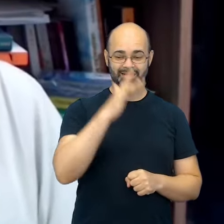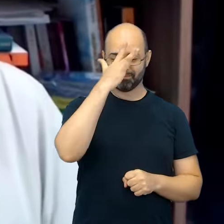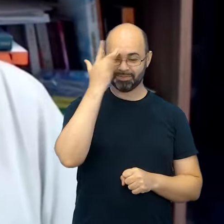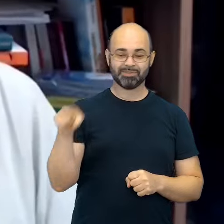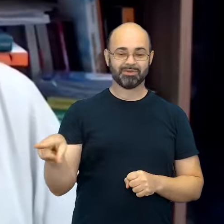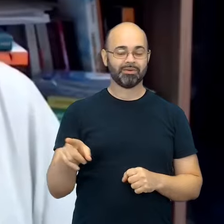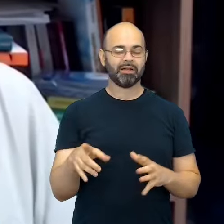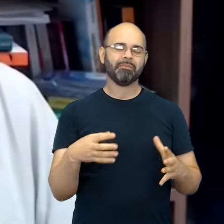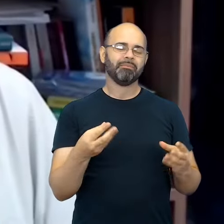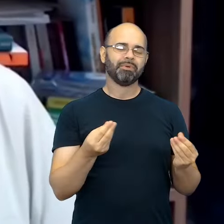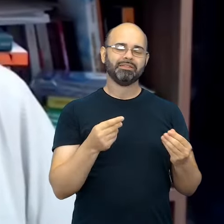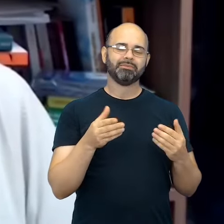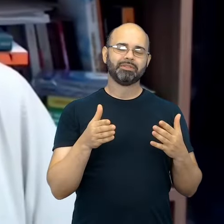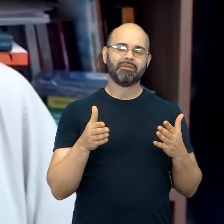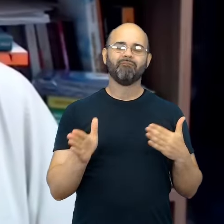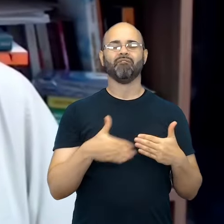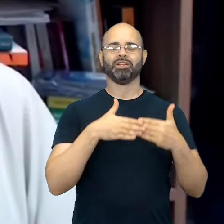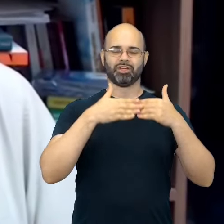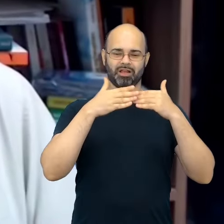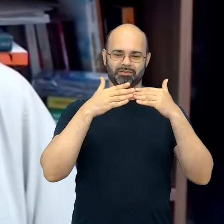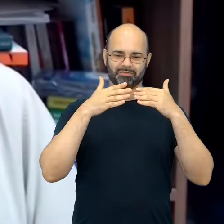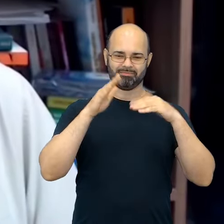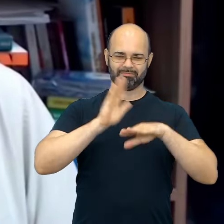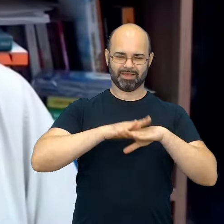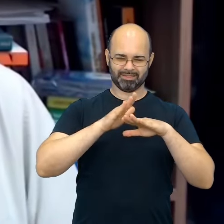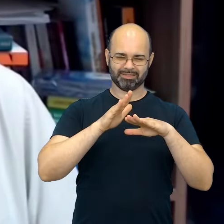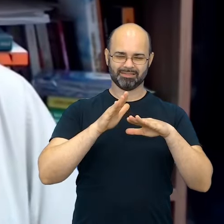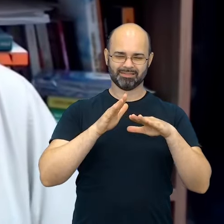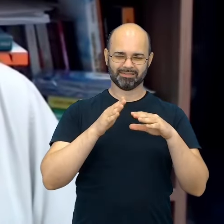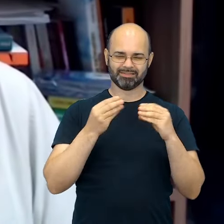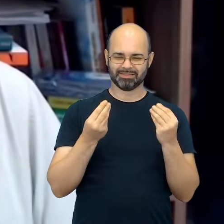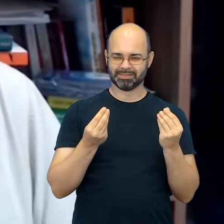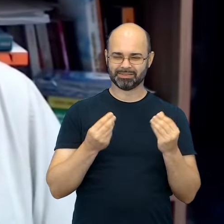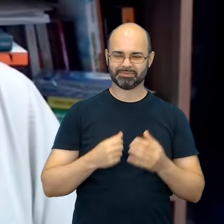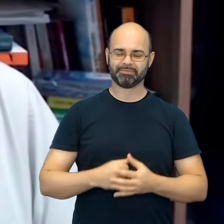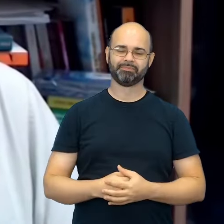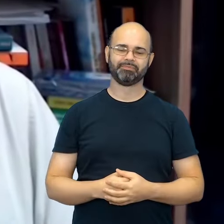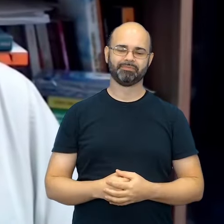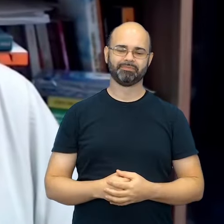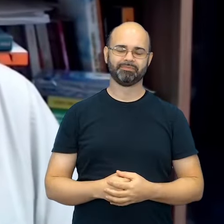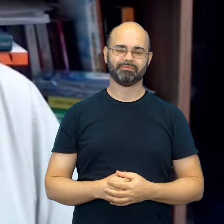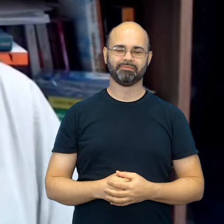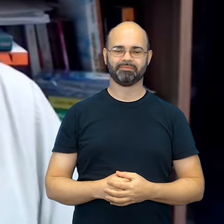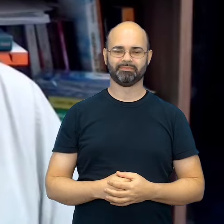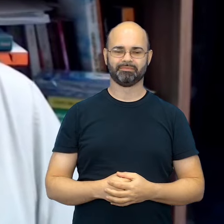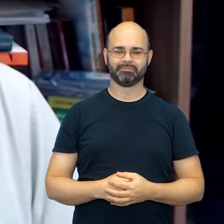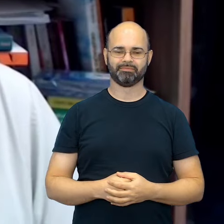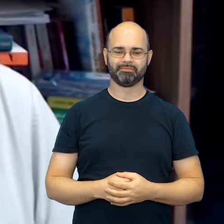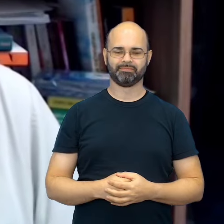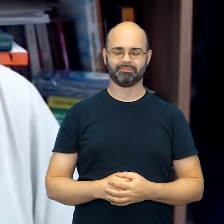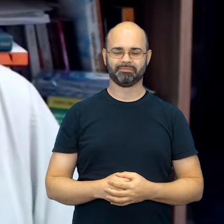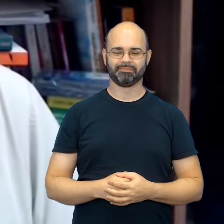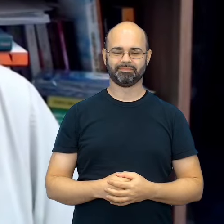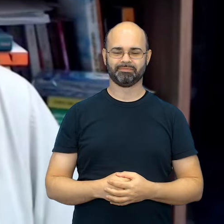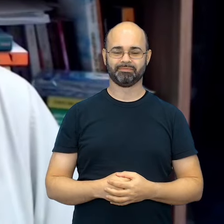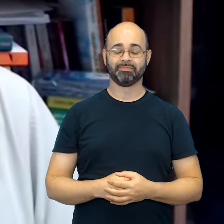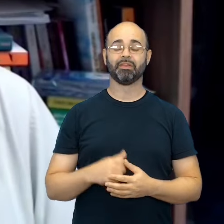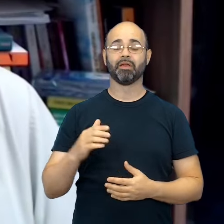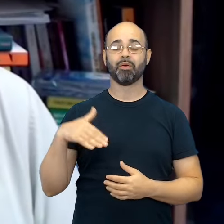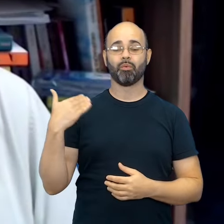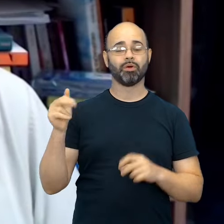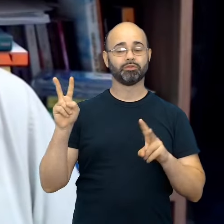relembrar algumas situações, né? Que primeiro que é assim, quando a gente fala do processo emocional,